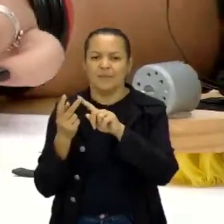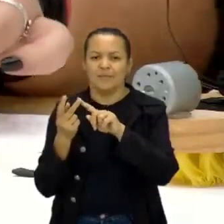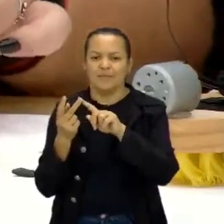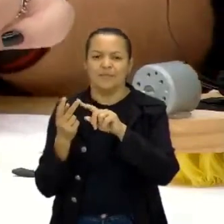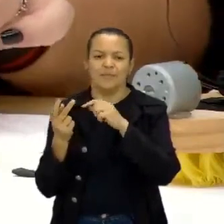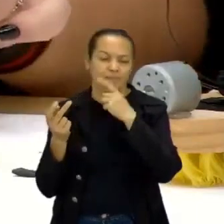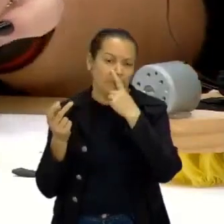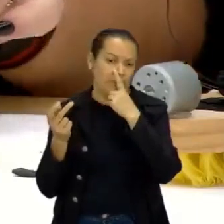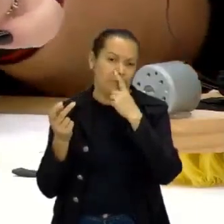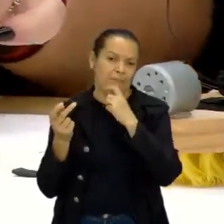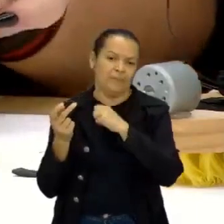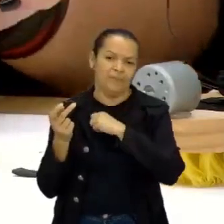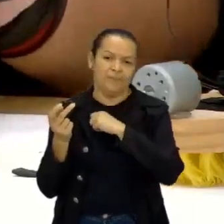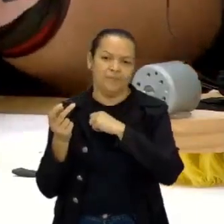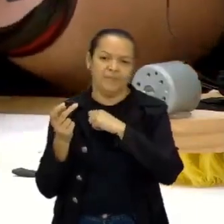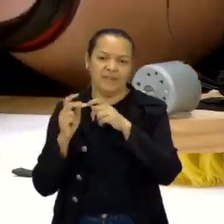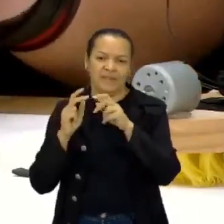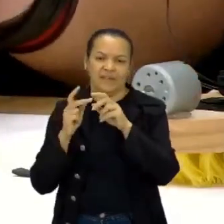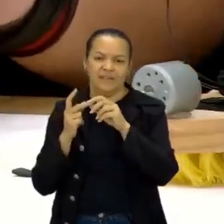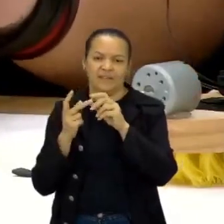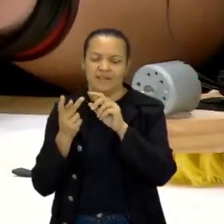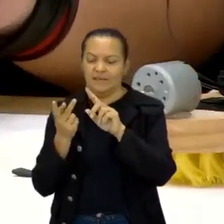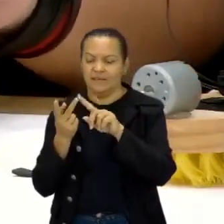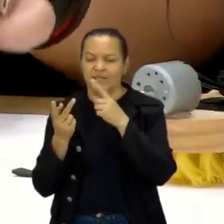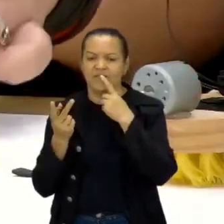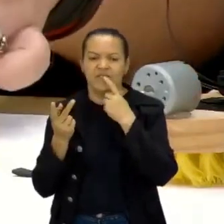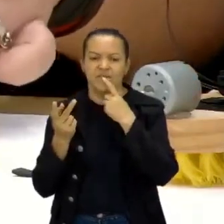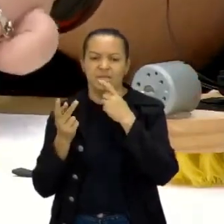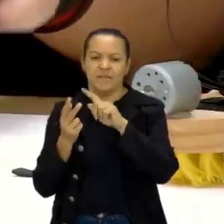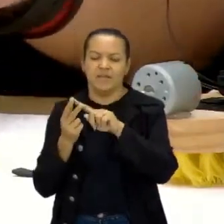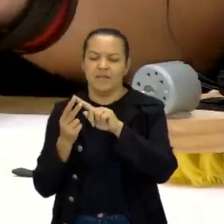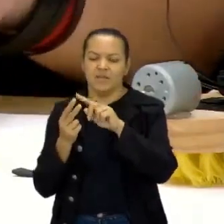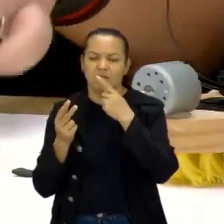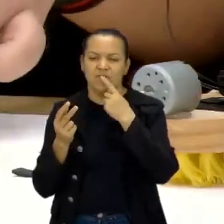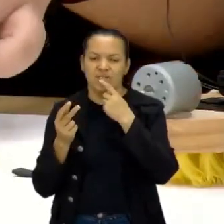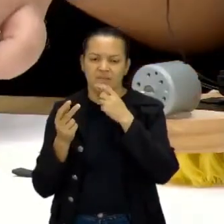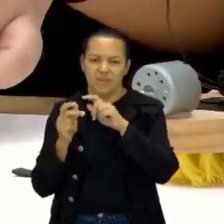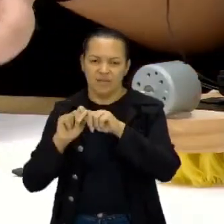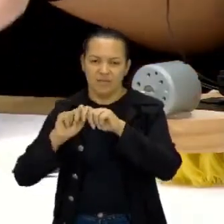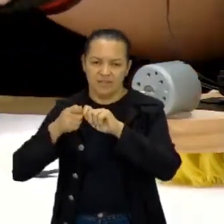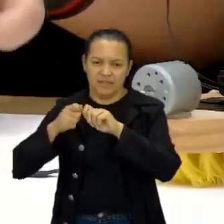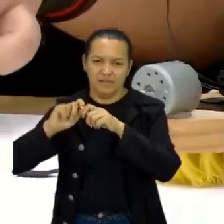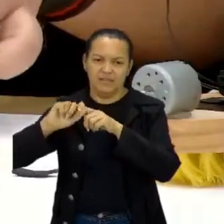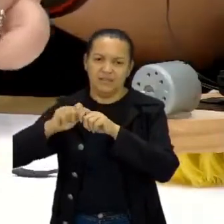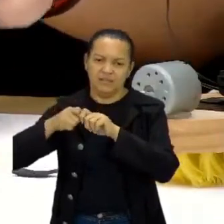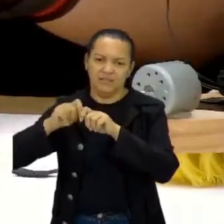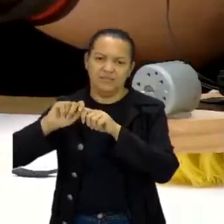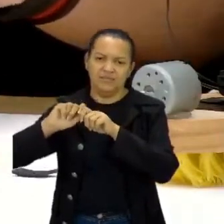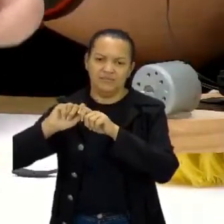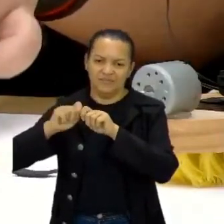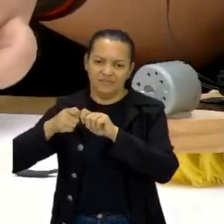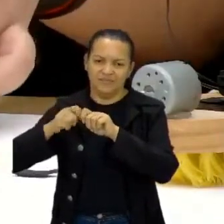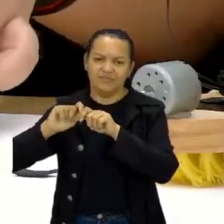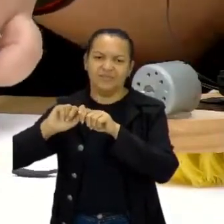Exato. Então, vermelho com vermelho, se eu conseguir, óbvio.